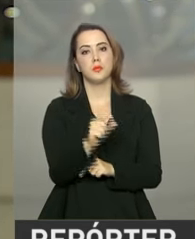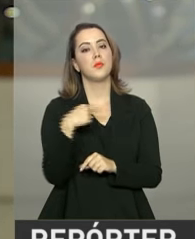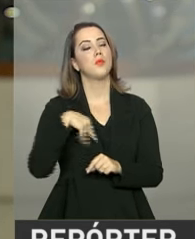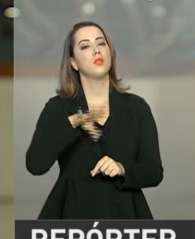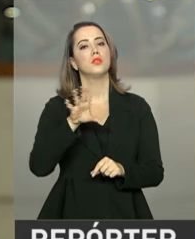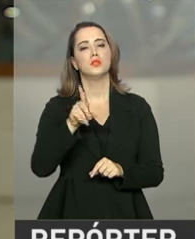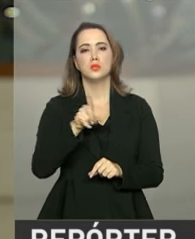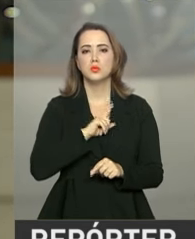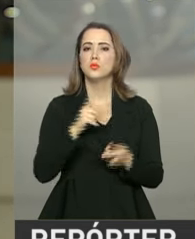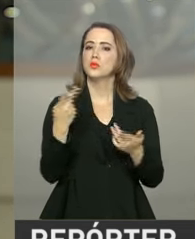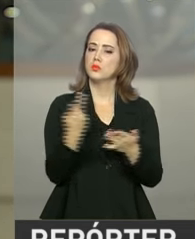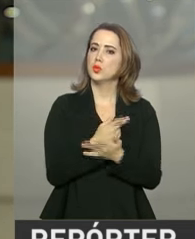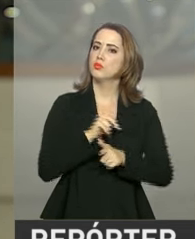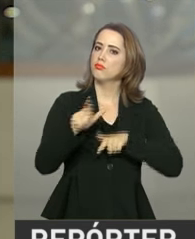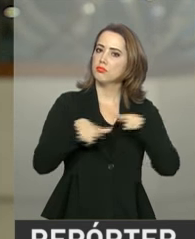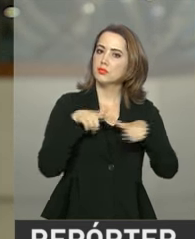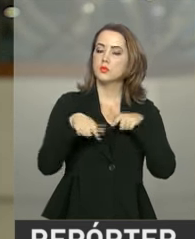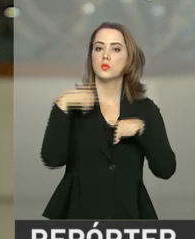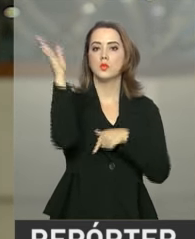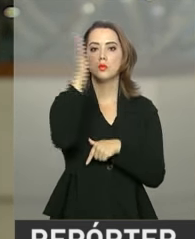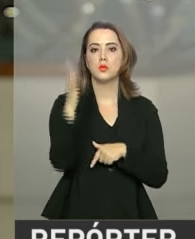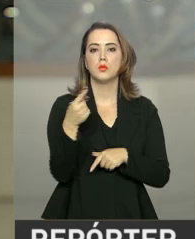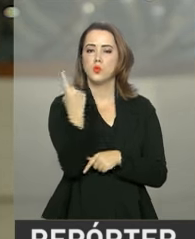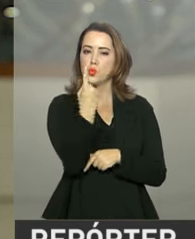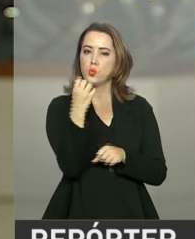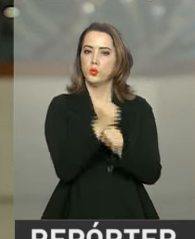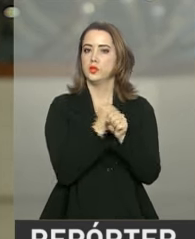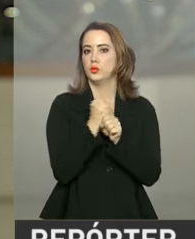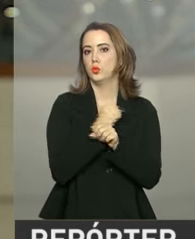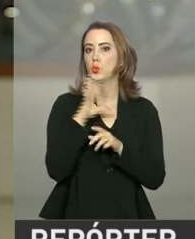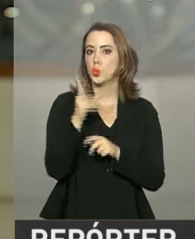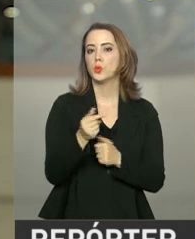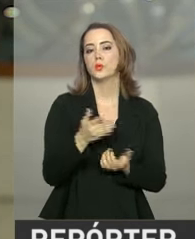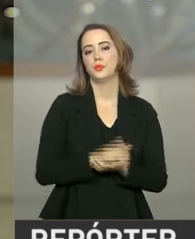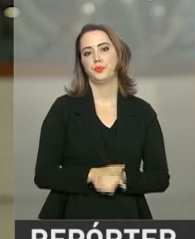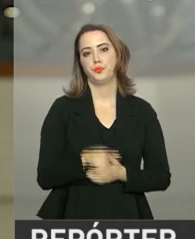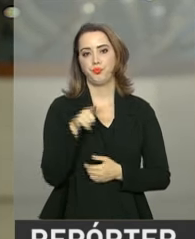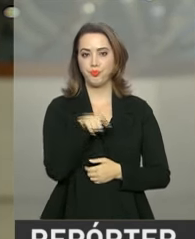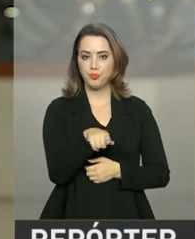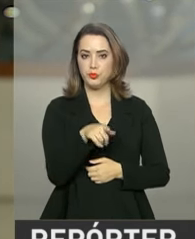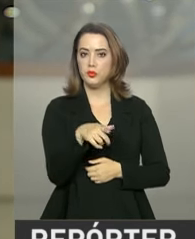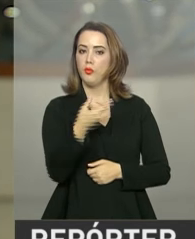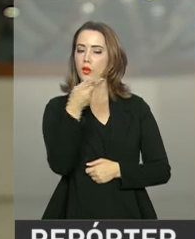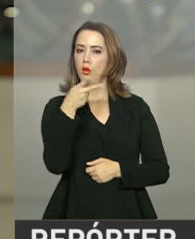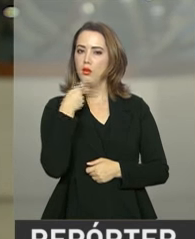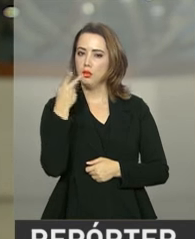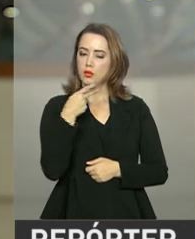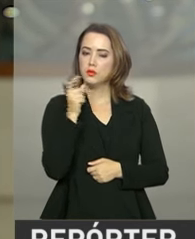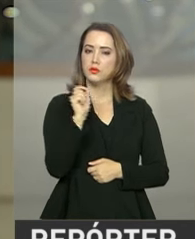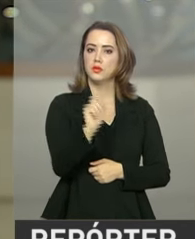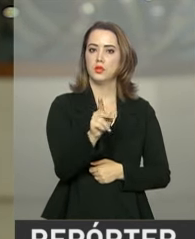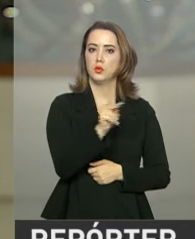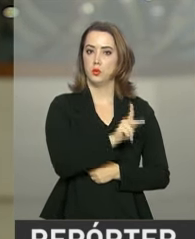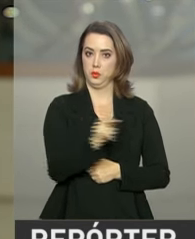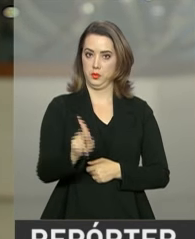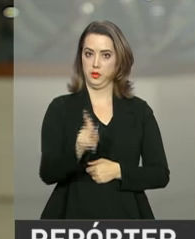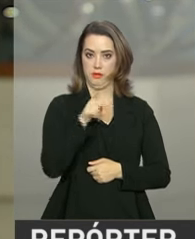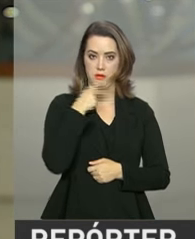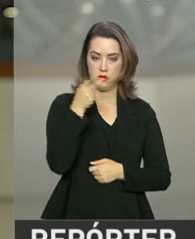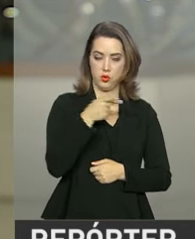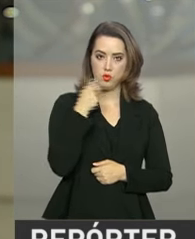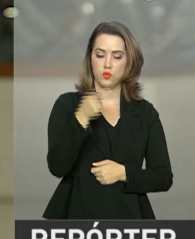riquezas produzidas pelo país durante um ano. Neste discurso, o presidente em exercício, Michel Temer, mais uma